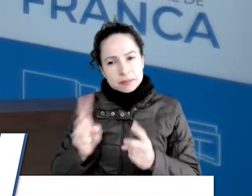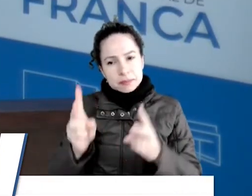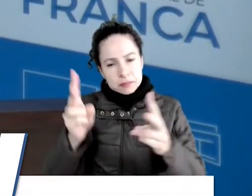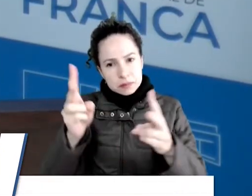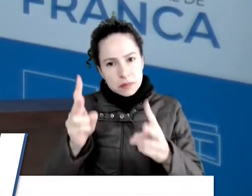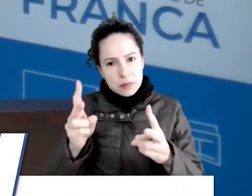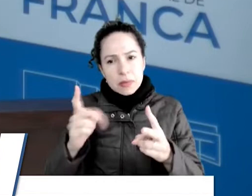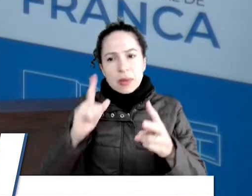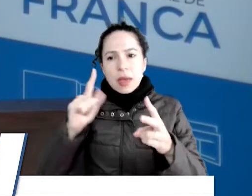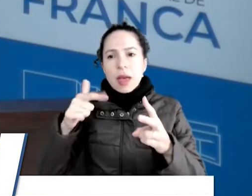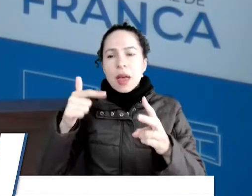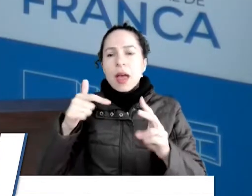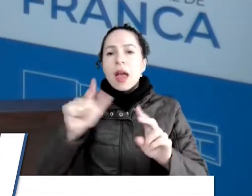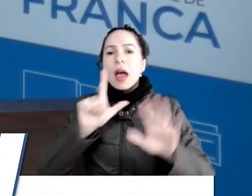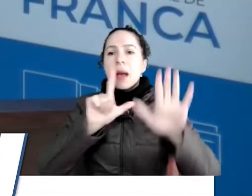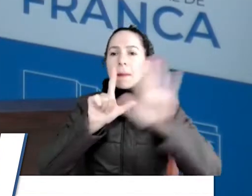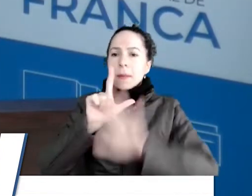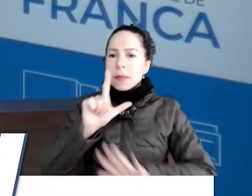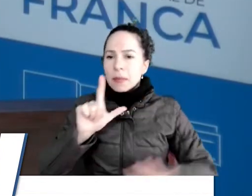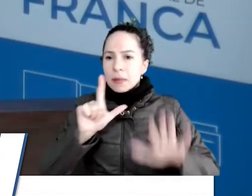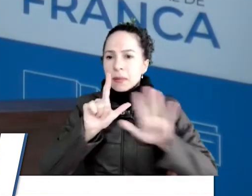plataforma, inclusive,